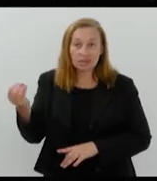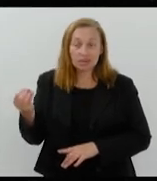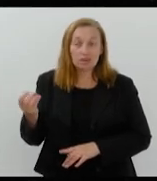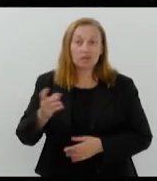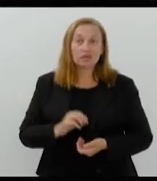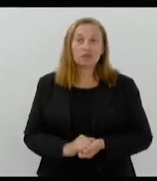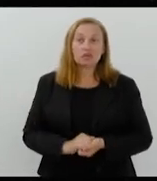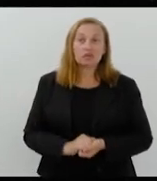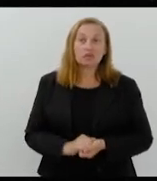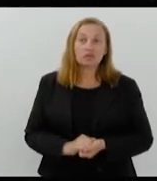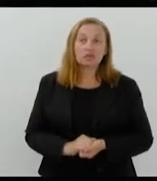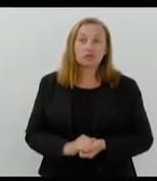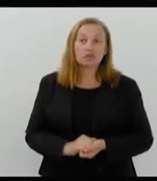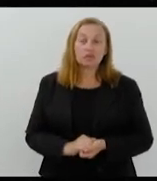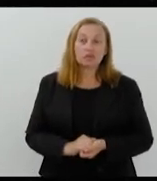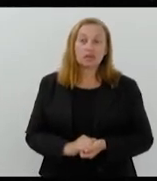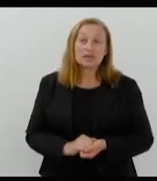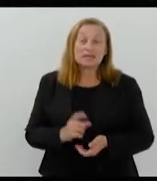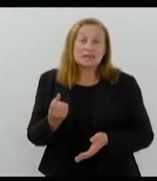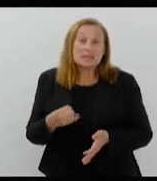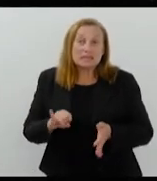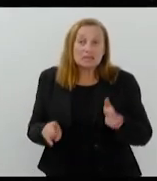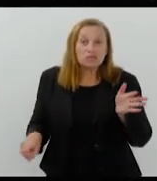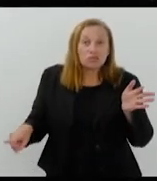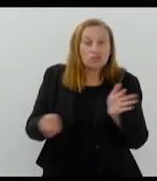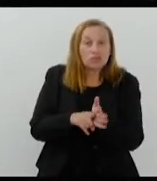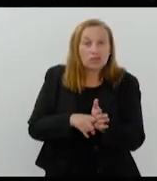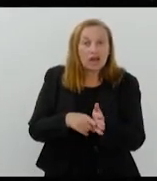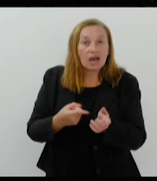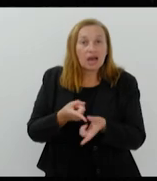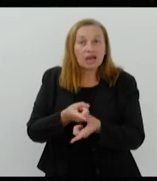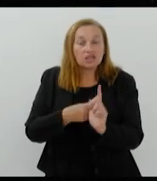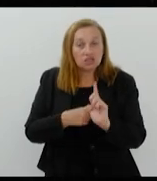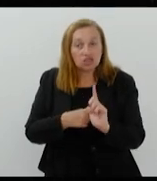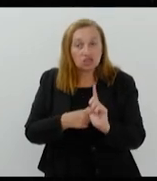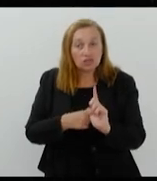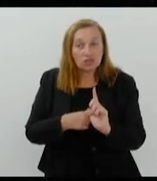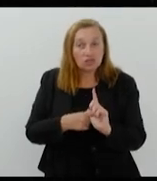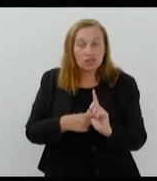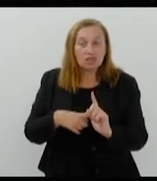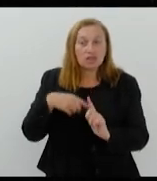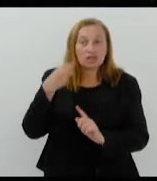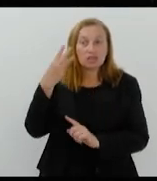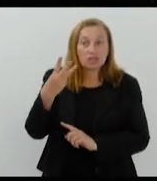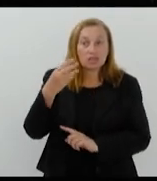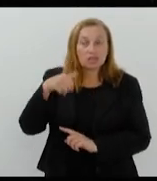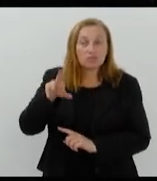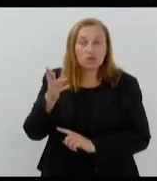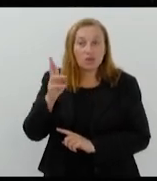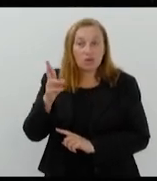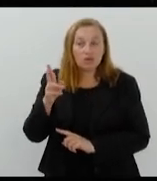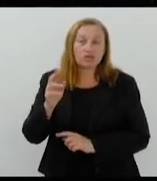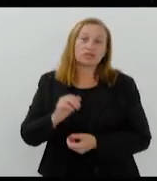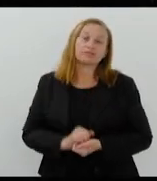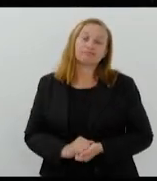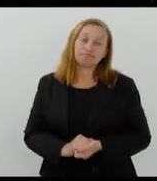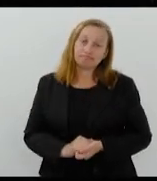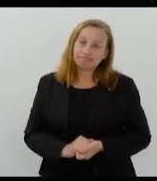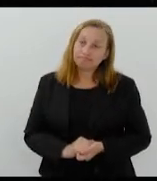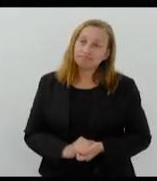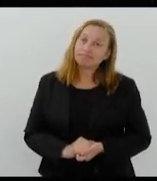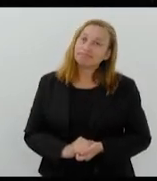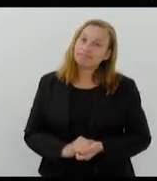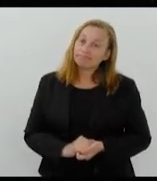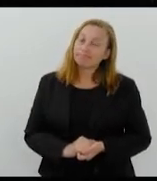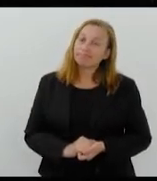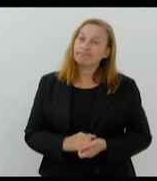o déficit, se descontar o serviço da dívida, é de 3 bilhões de reais.